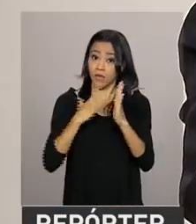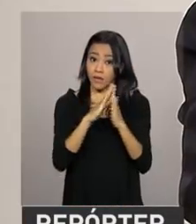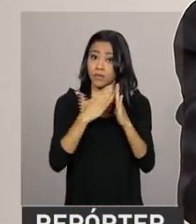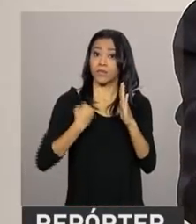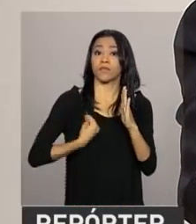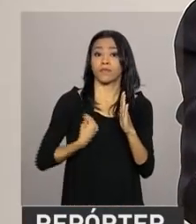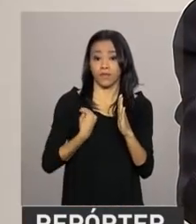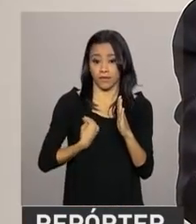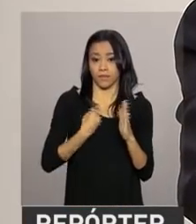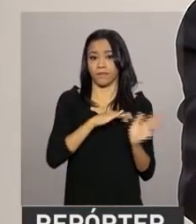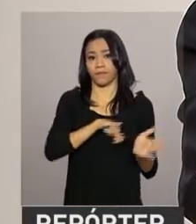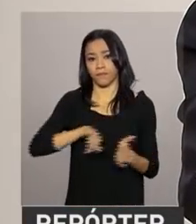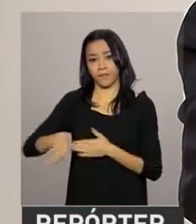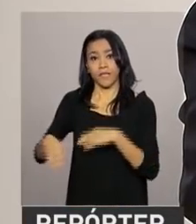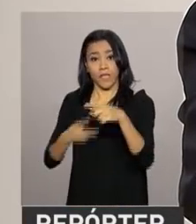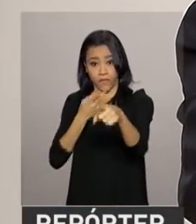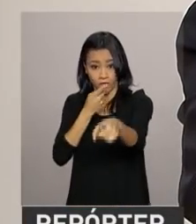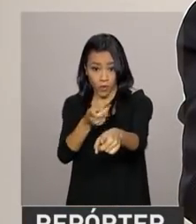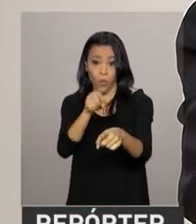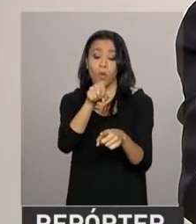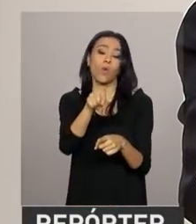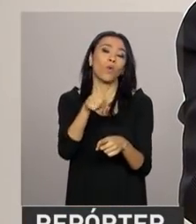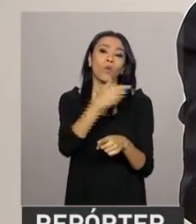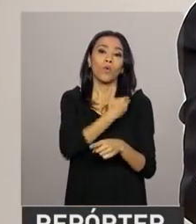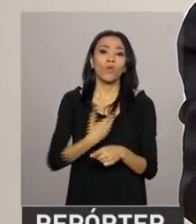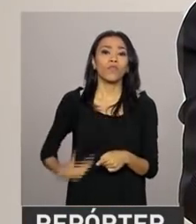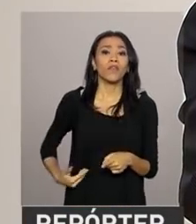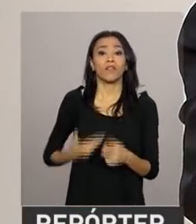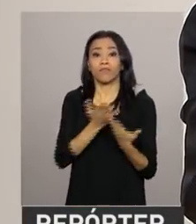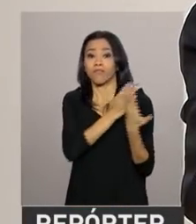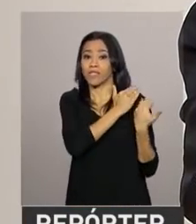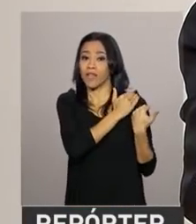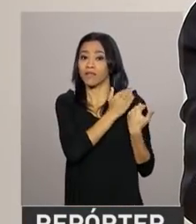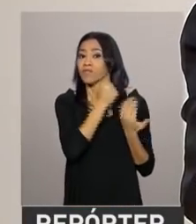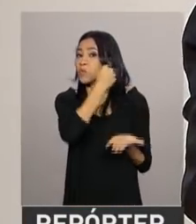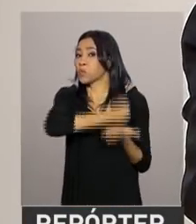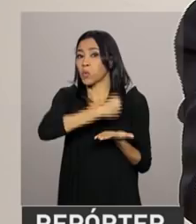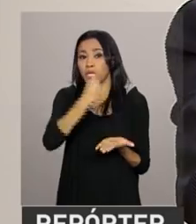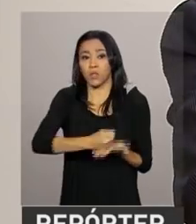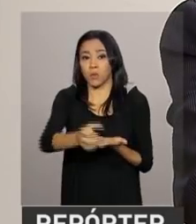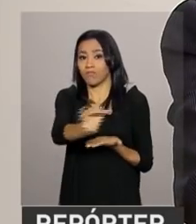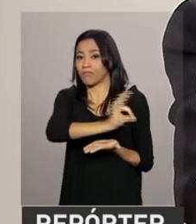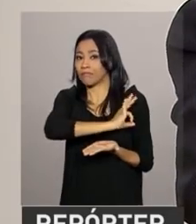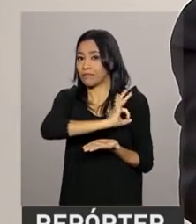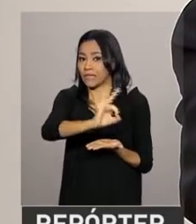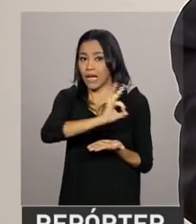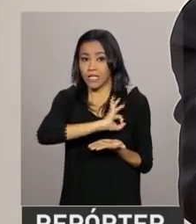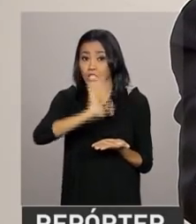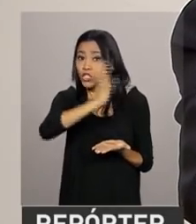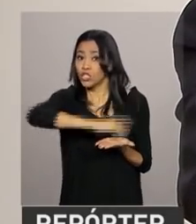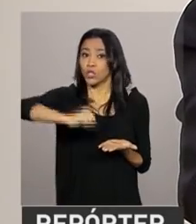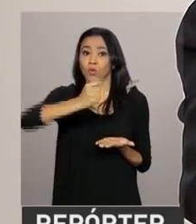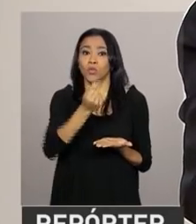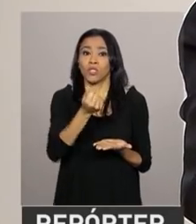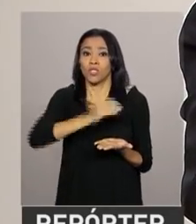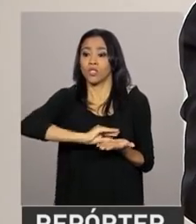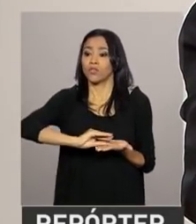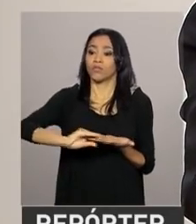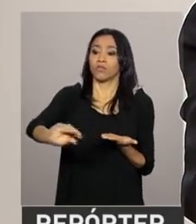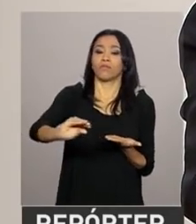Vida. Esse ano o governo afastado contratou zero, ou seja, o governo afastado tirou os recursos do Minha Casa Minha